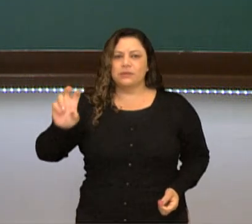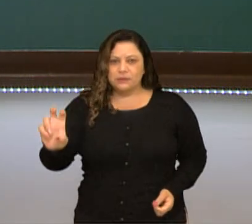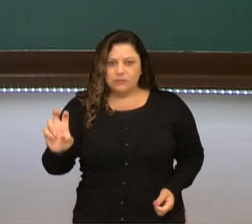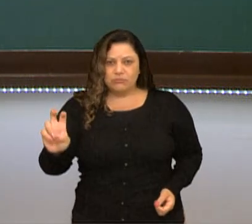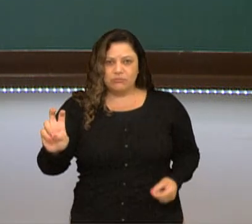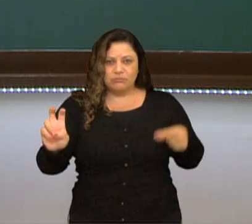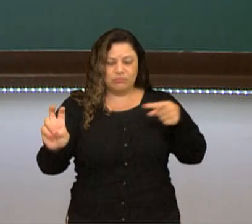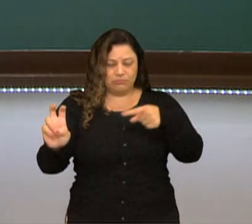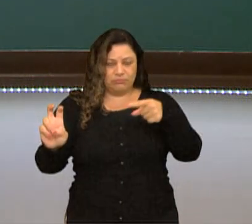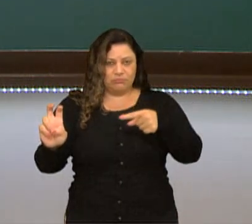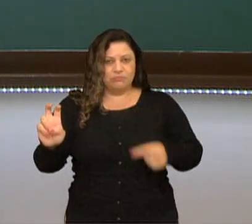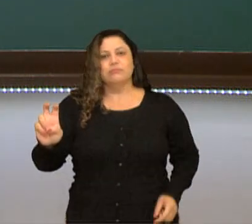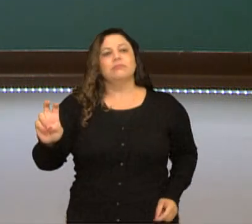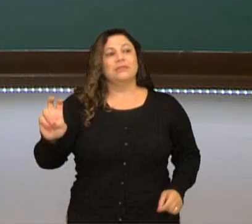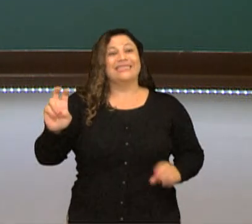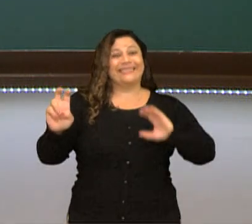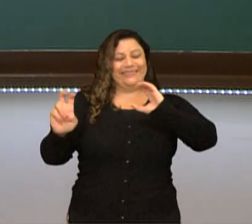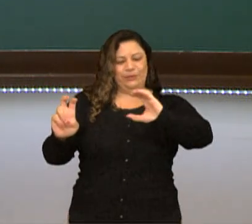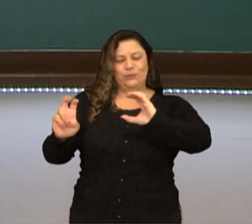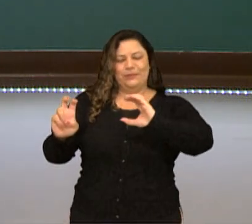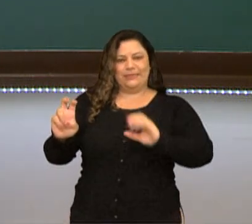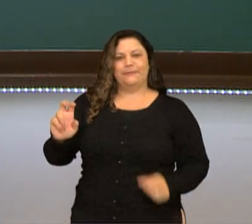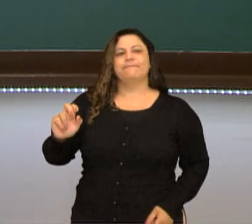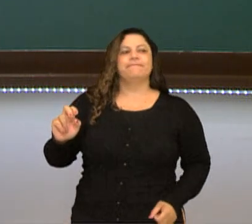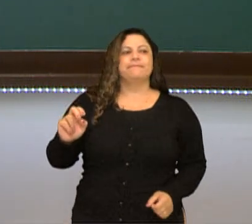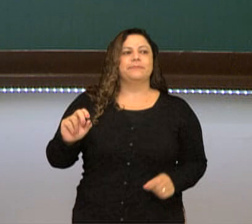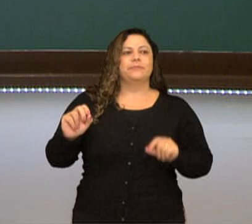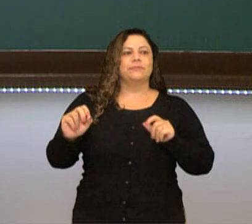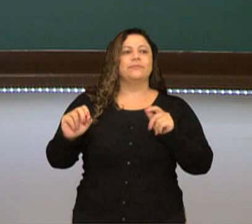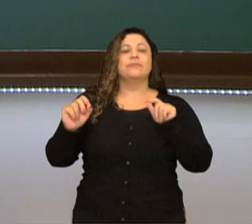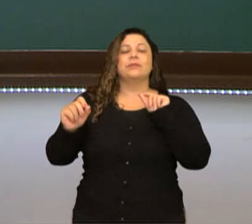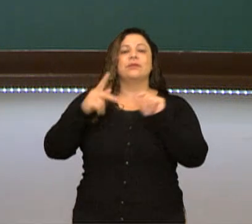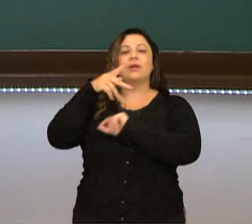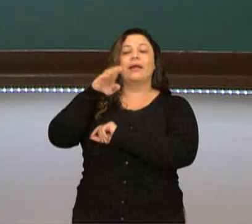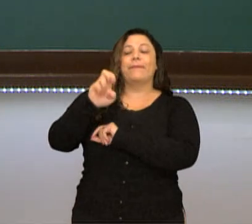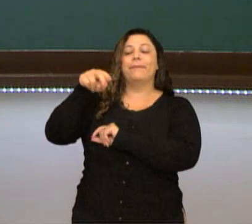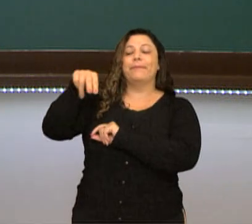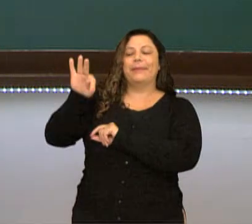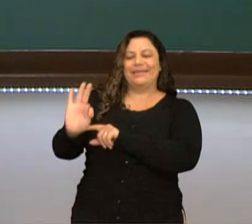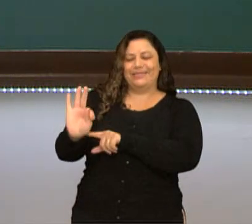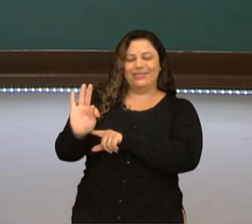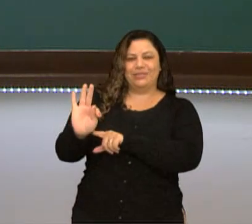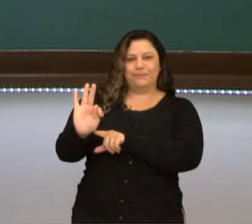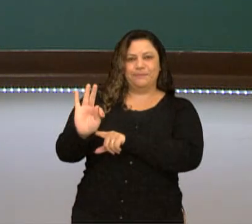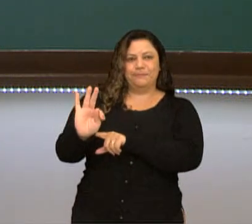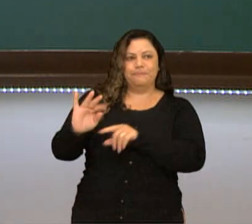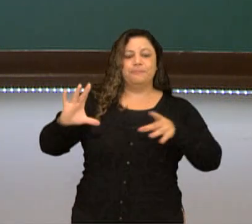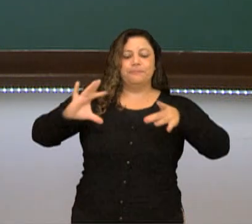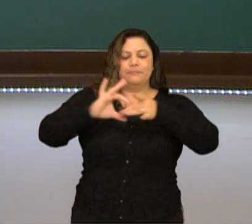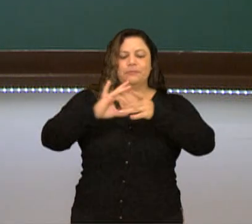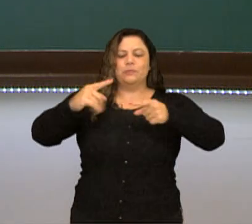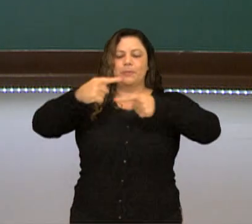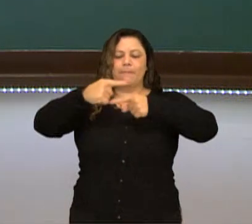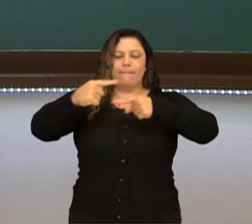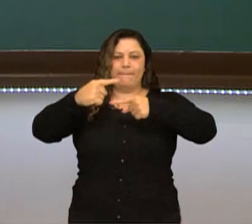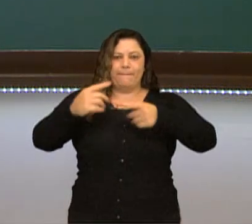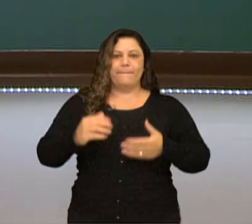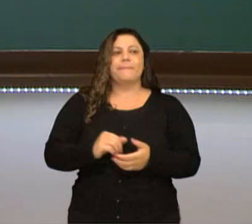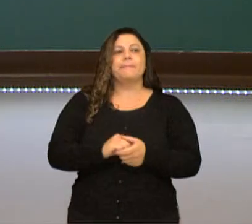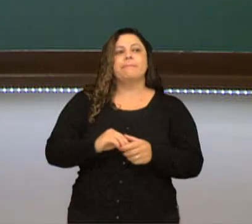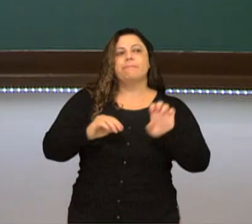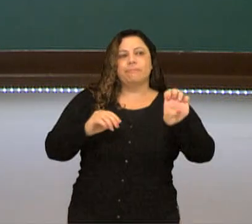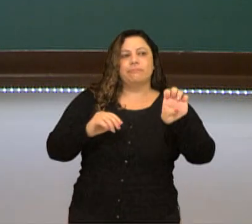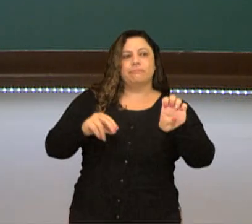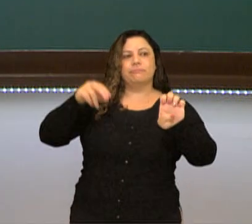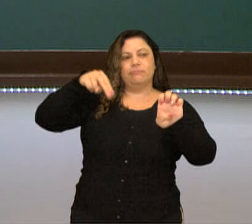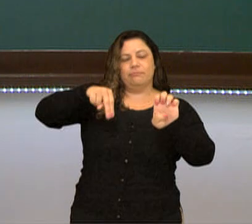5. 5 carbonos, o prefixo é pente. Ligação dupla entre os carbonos,